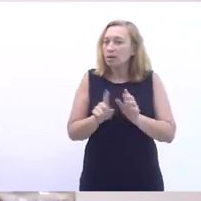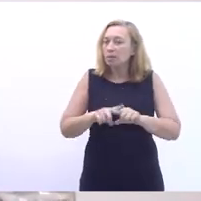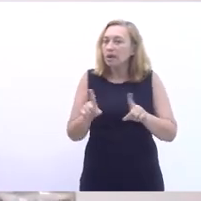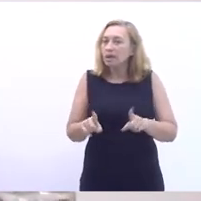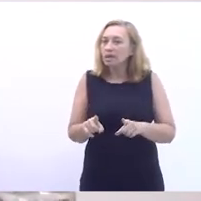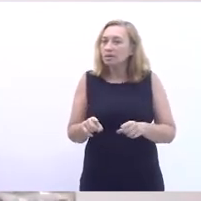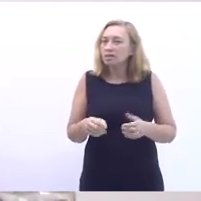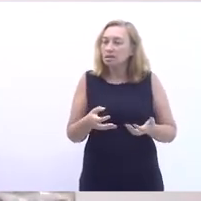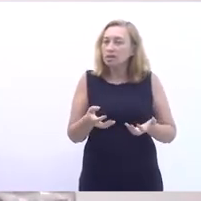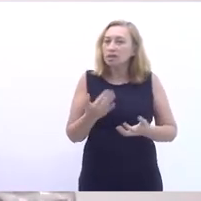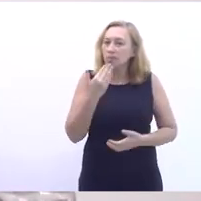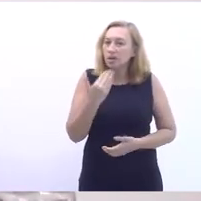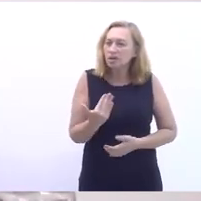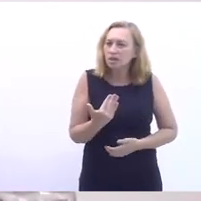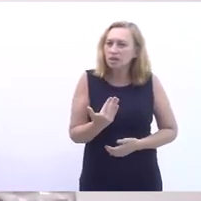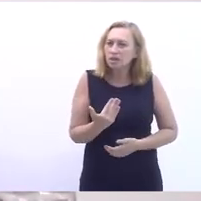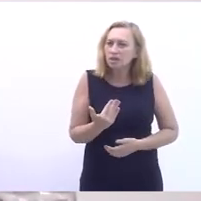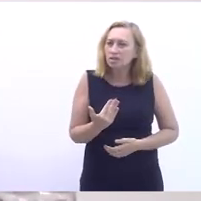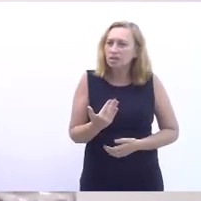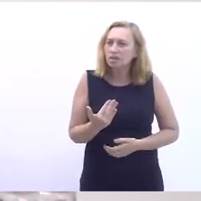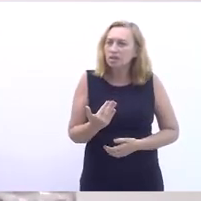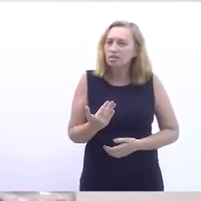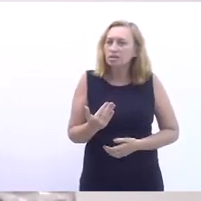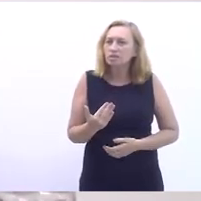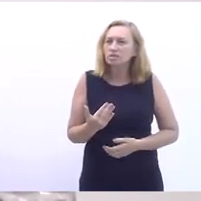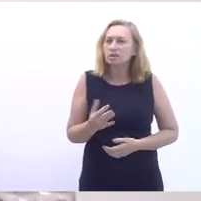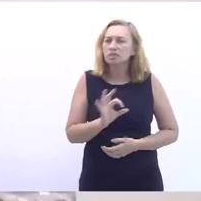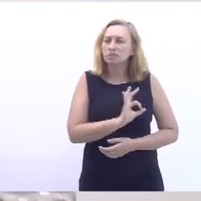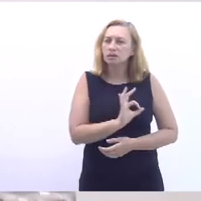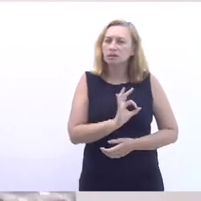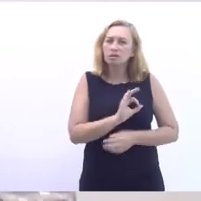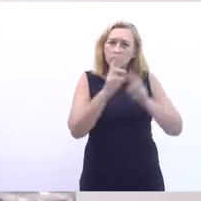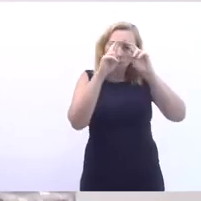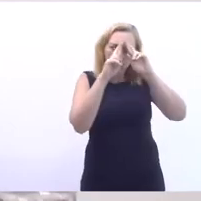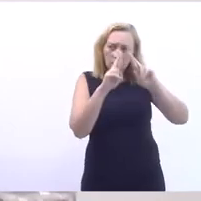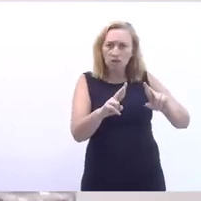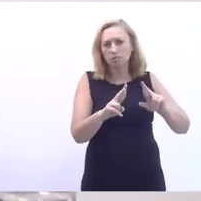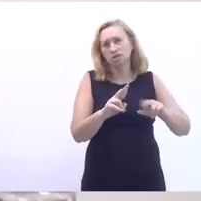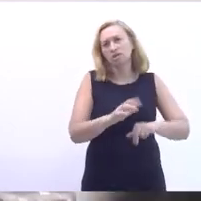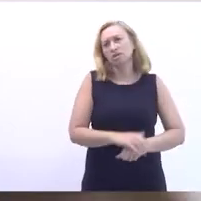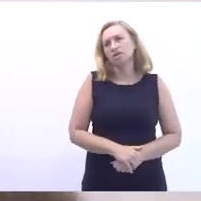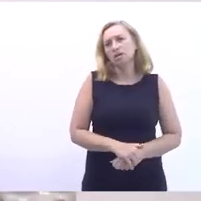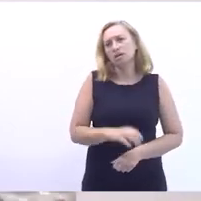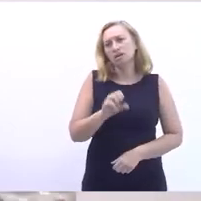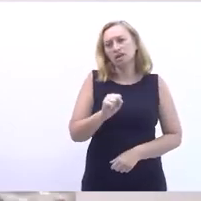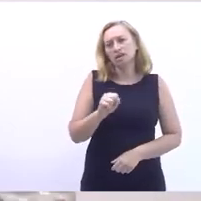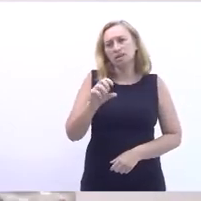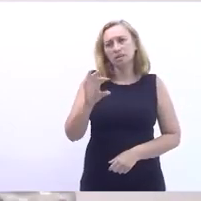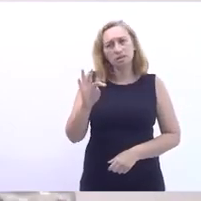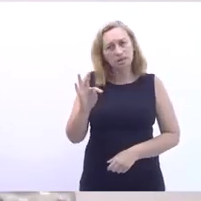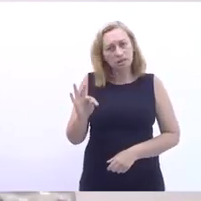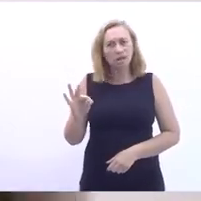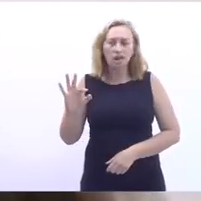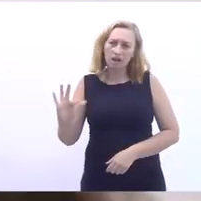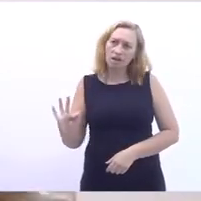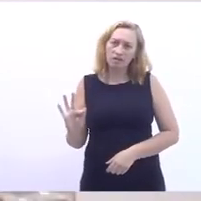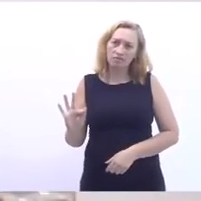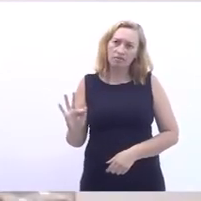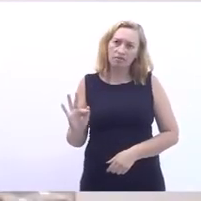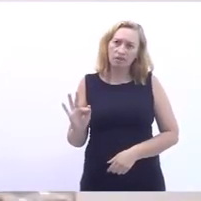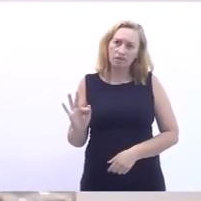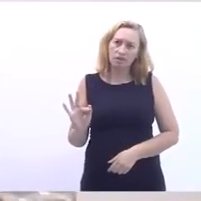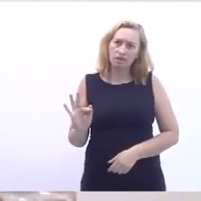mas a gente queria pedir que as autoridades respeitassem o STF respeitar sempre